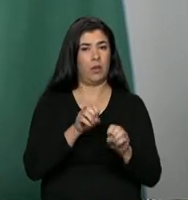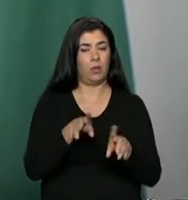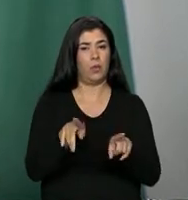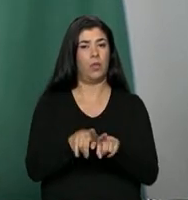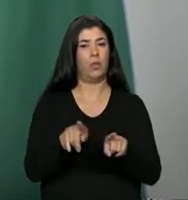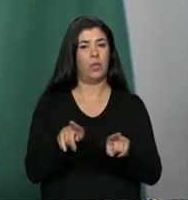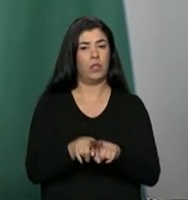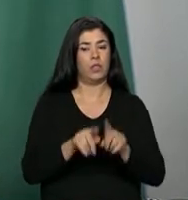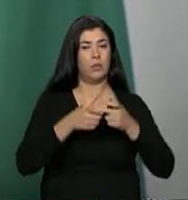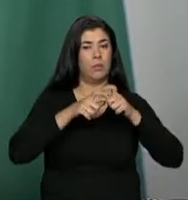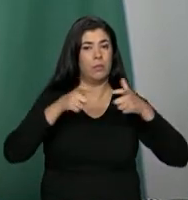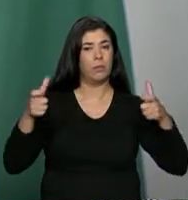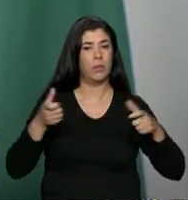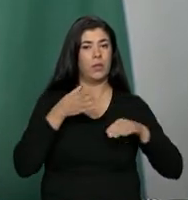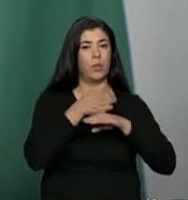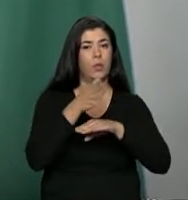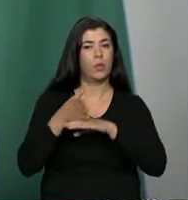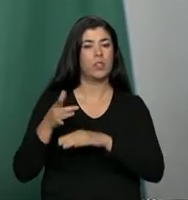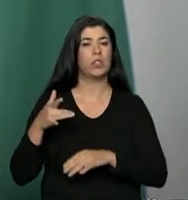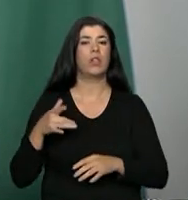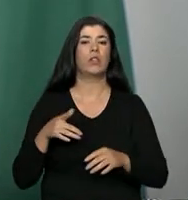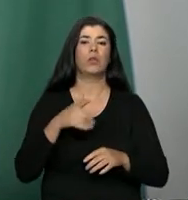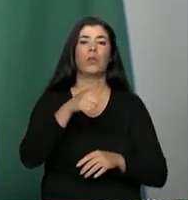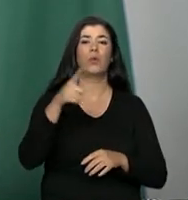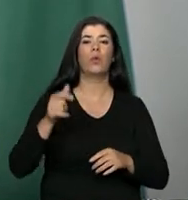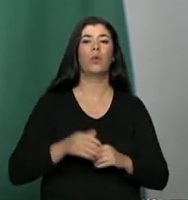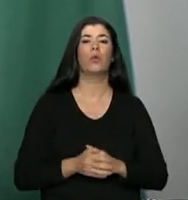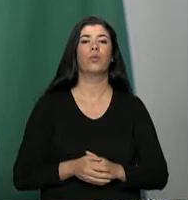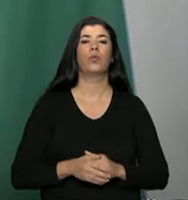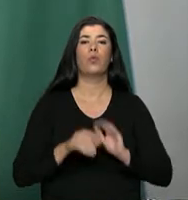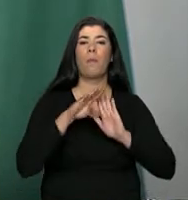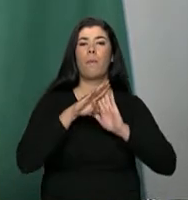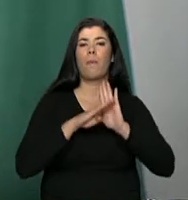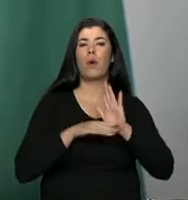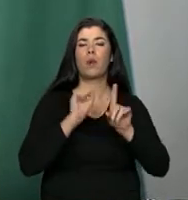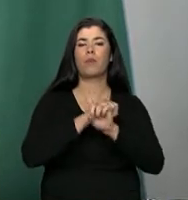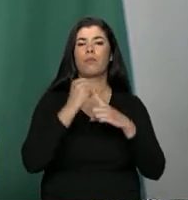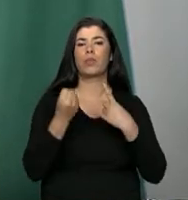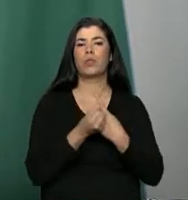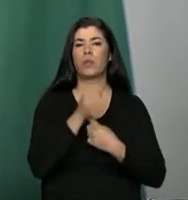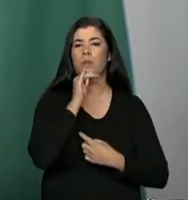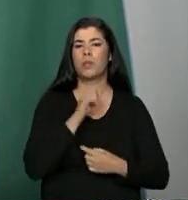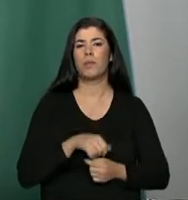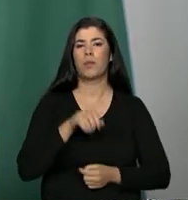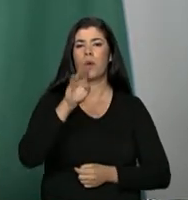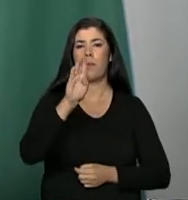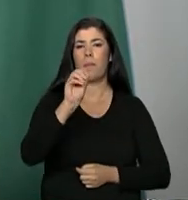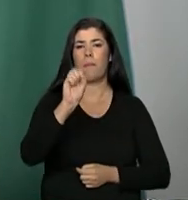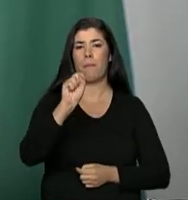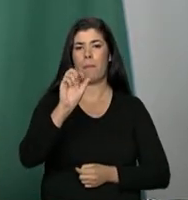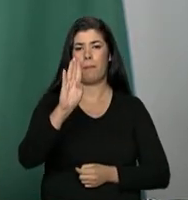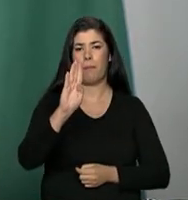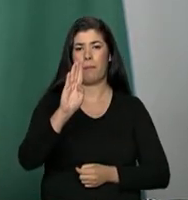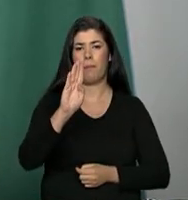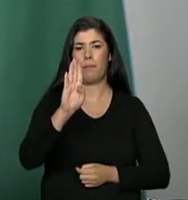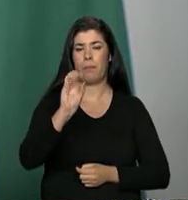também o acesso ao Bolsa Família, quando criamos o Brasil Sem Miséria.